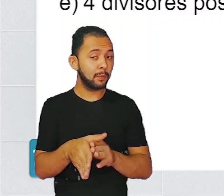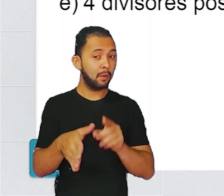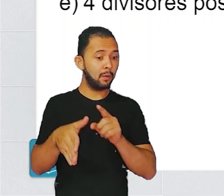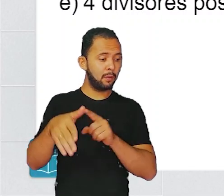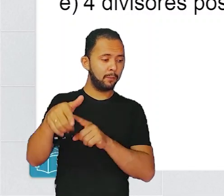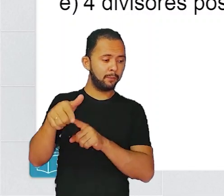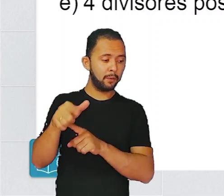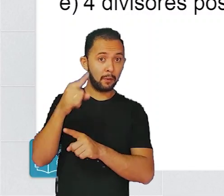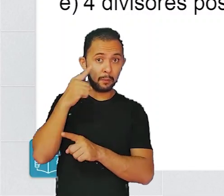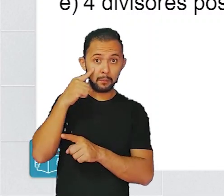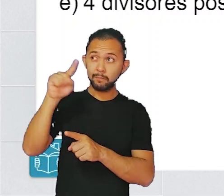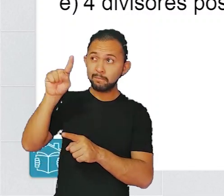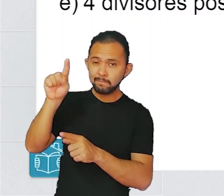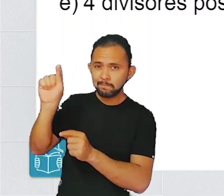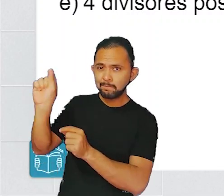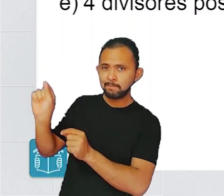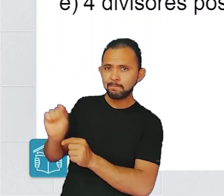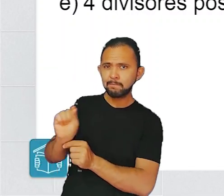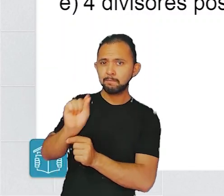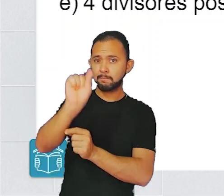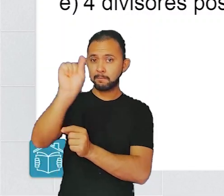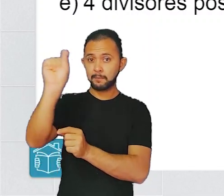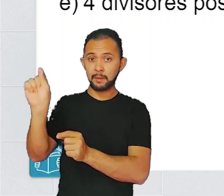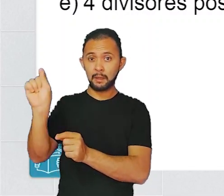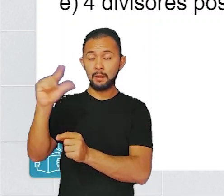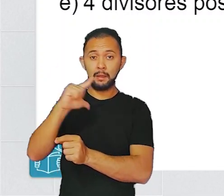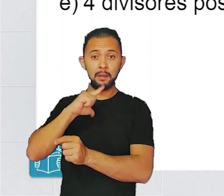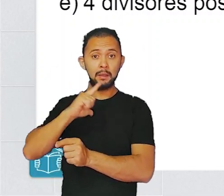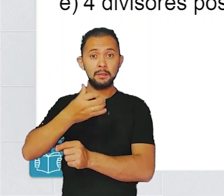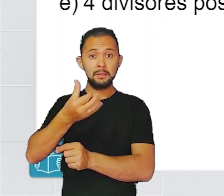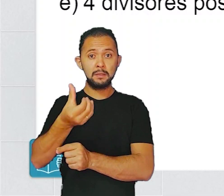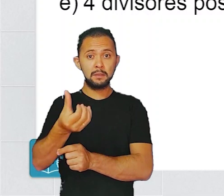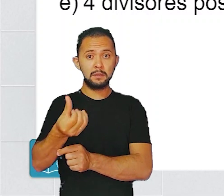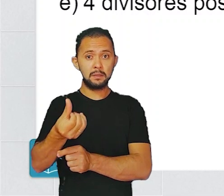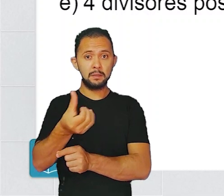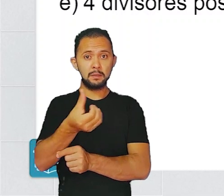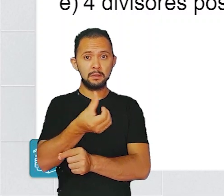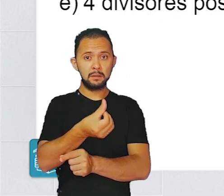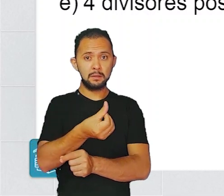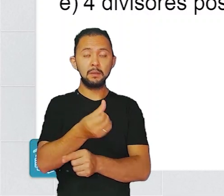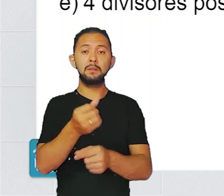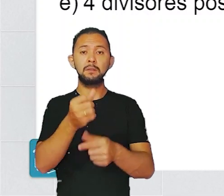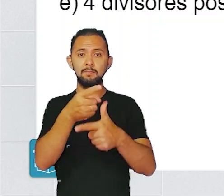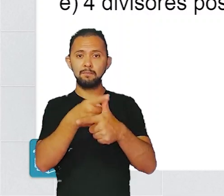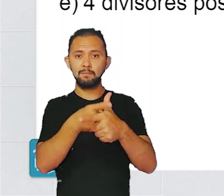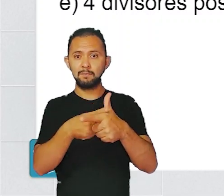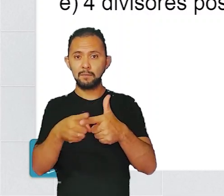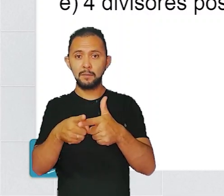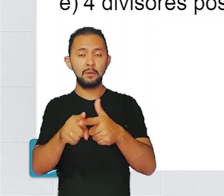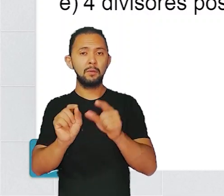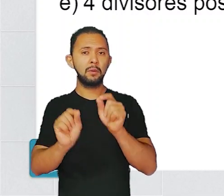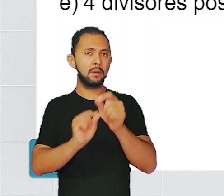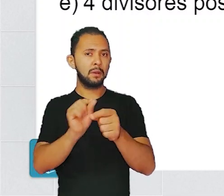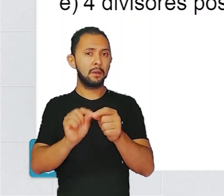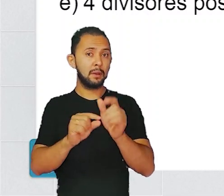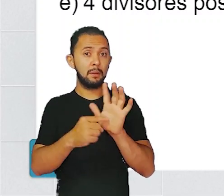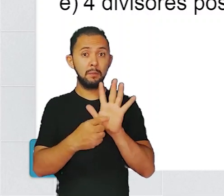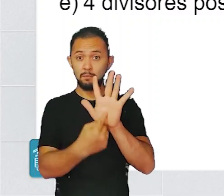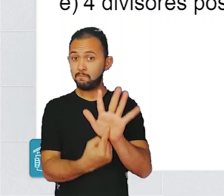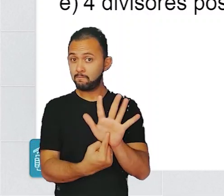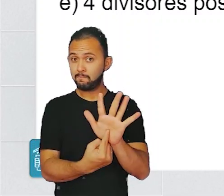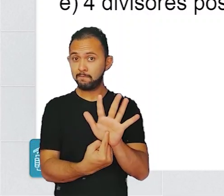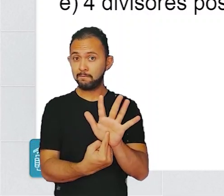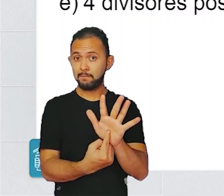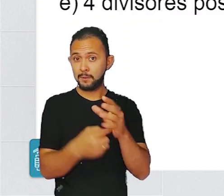número aqui, ó, que eu vou circular agora, ele possui 66 divisores. Ou seja, isso representa um número, não se assusta, tá